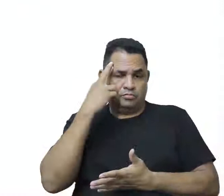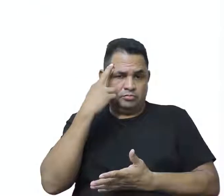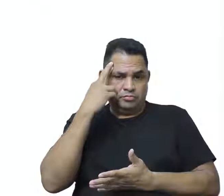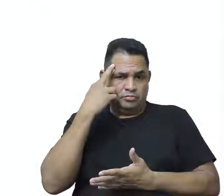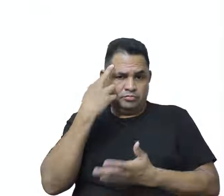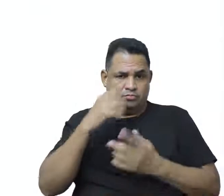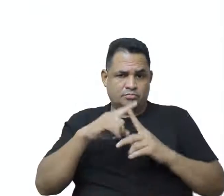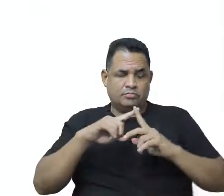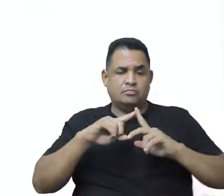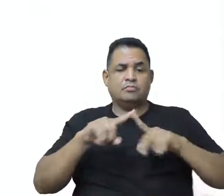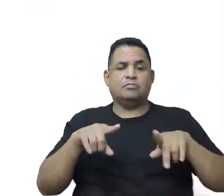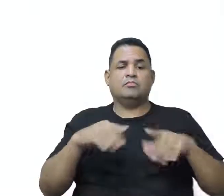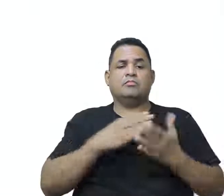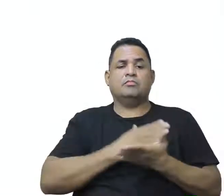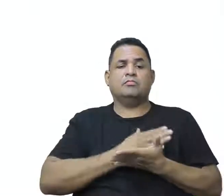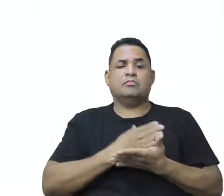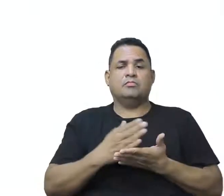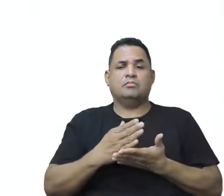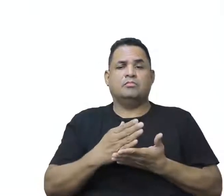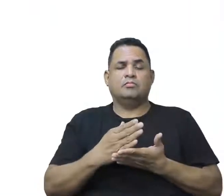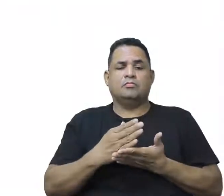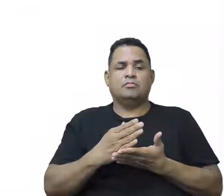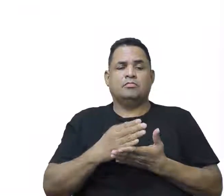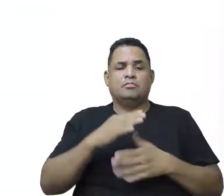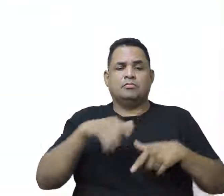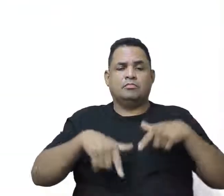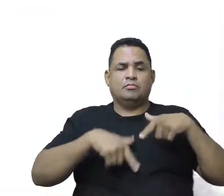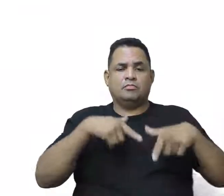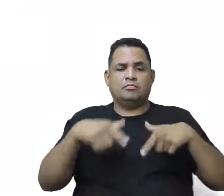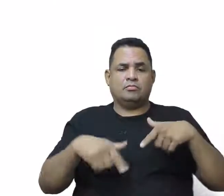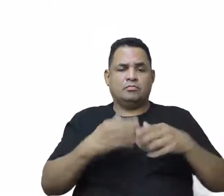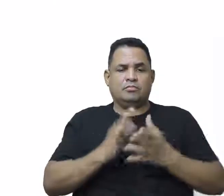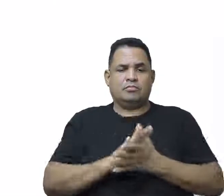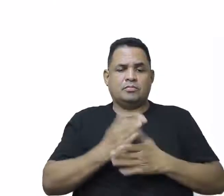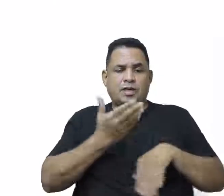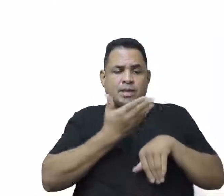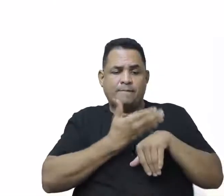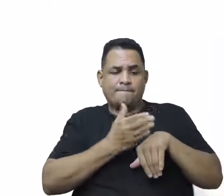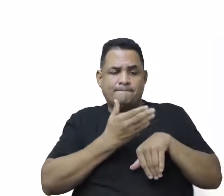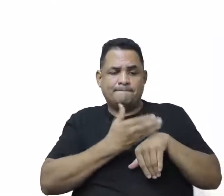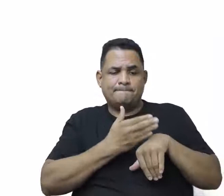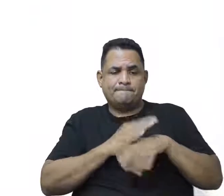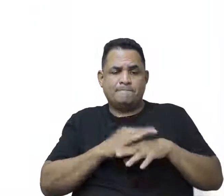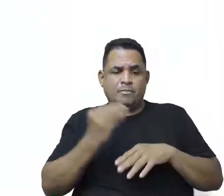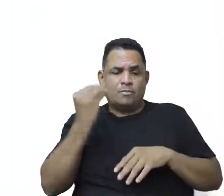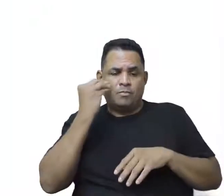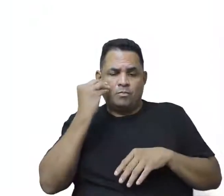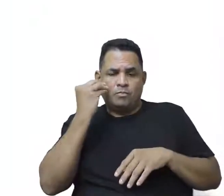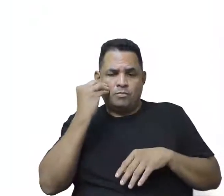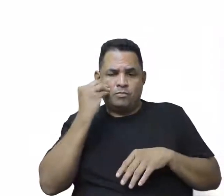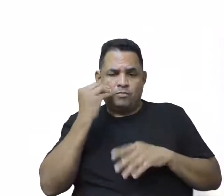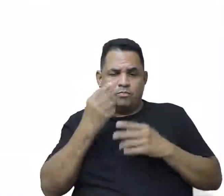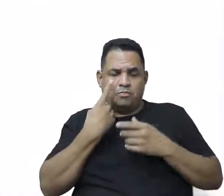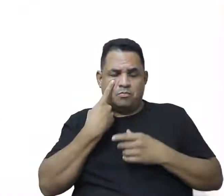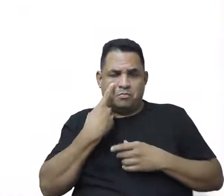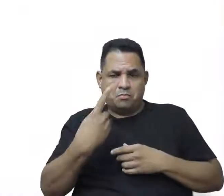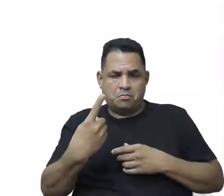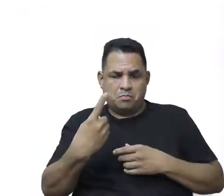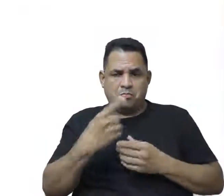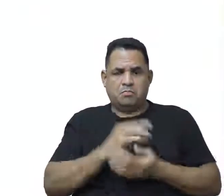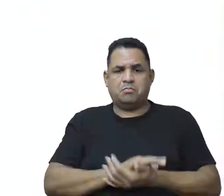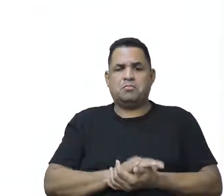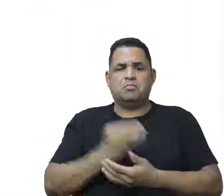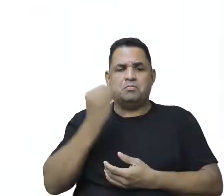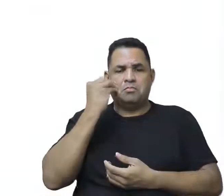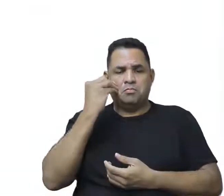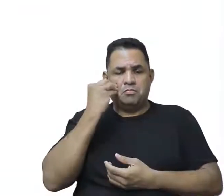racional, mas ele começa ali a trabalhar as questões empíricas. A observação empírica para o homem